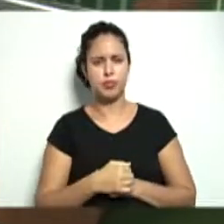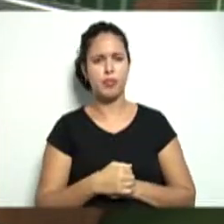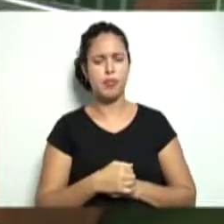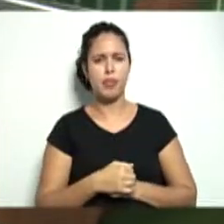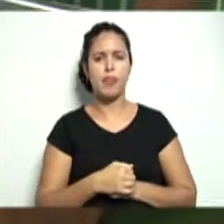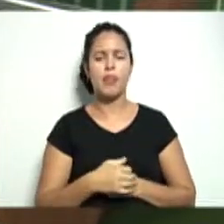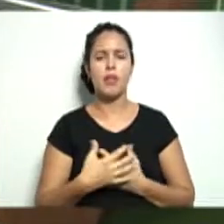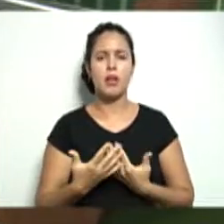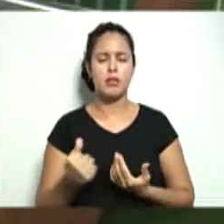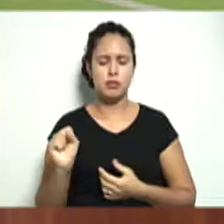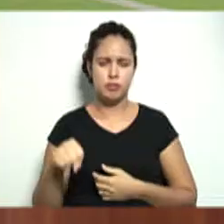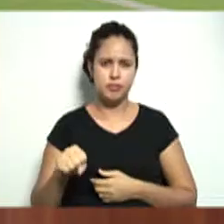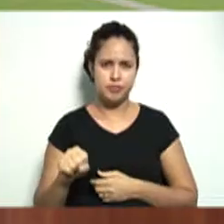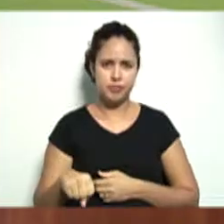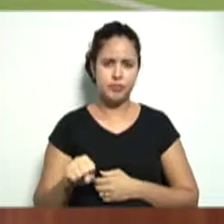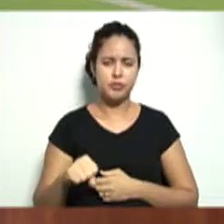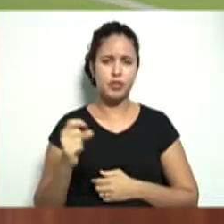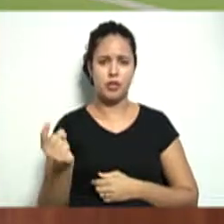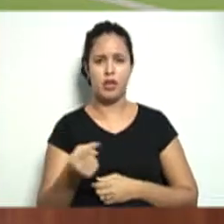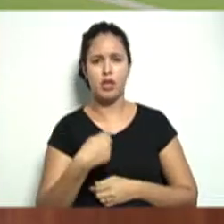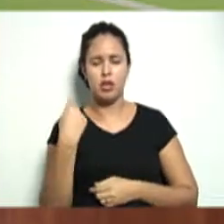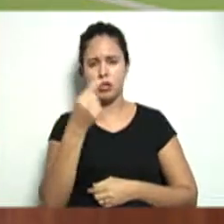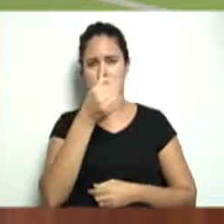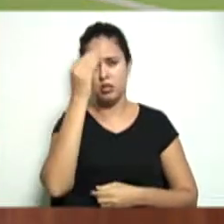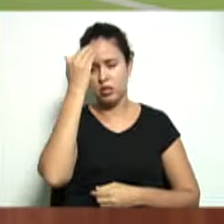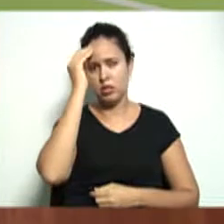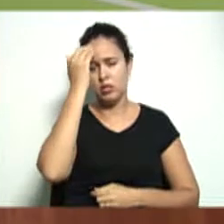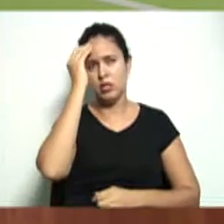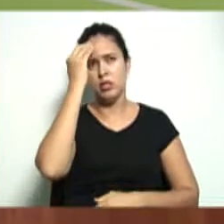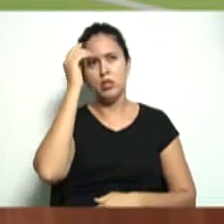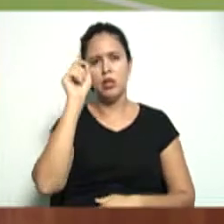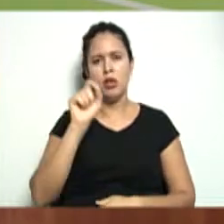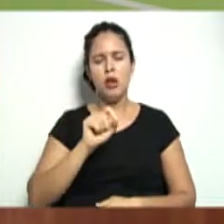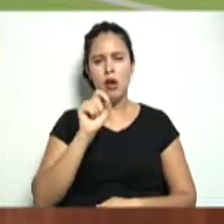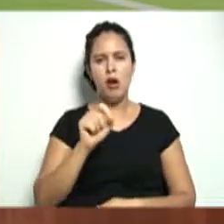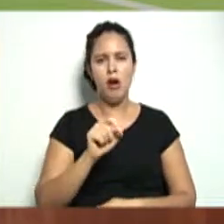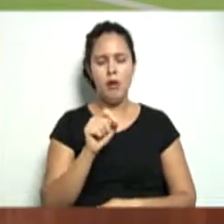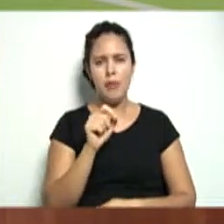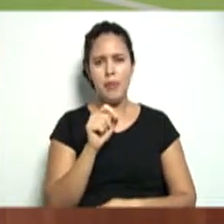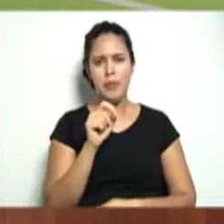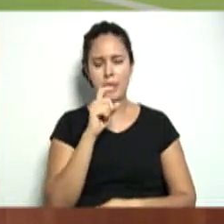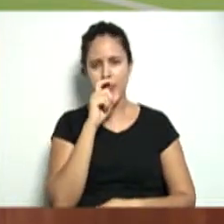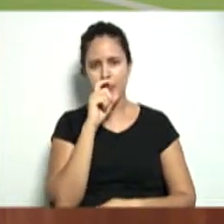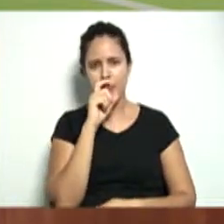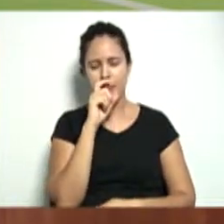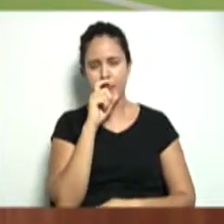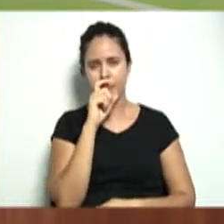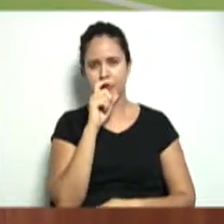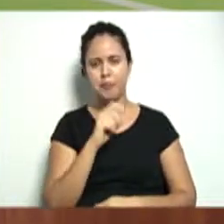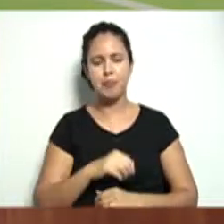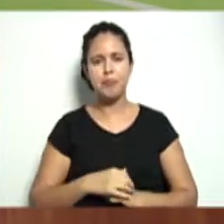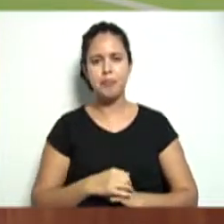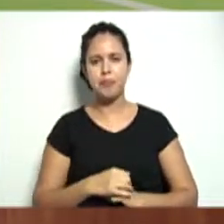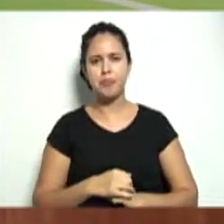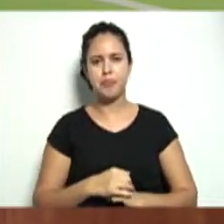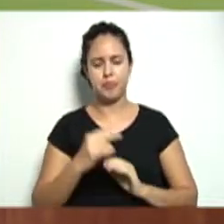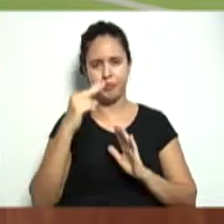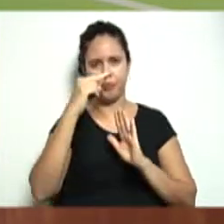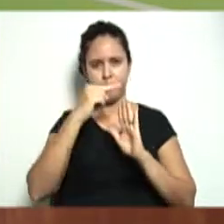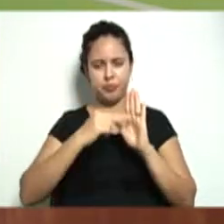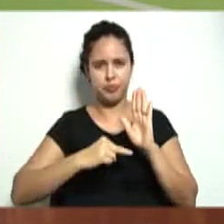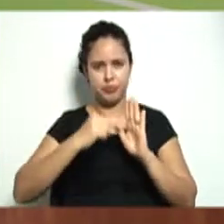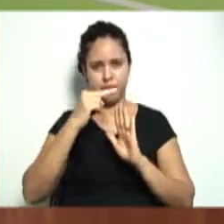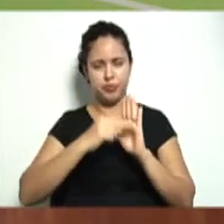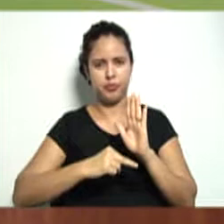Sim, então nós podemos entender, vamos aí para uma leitura